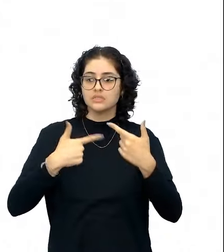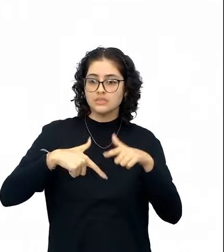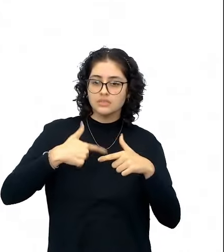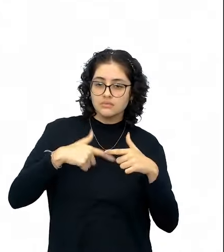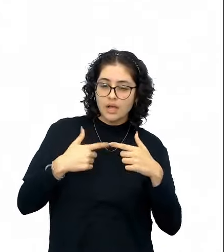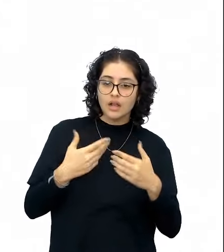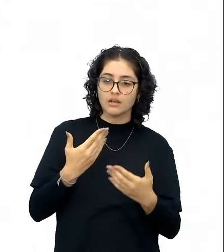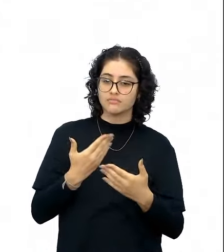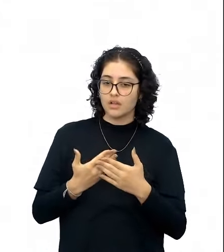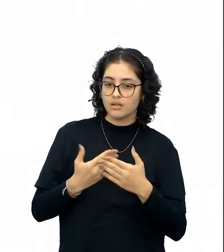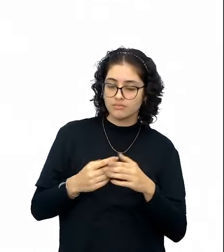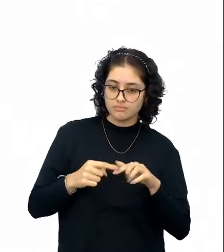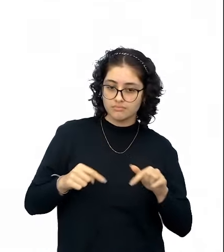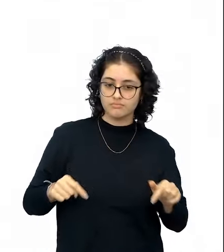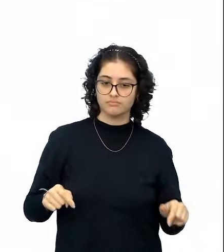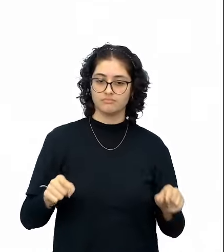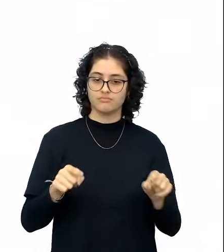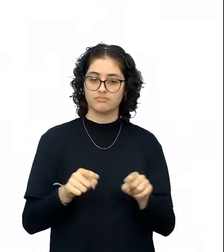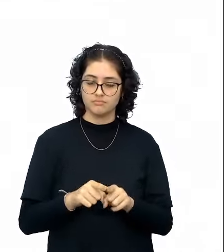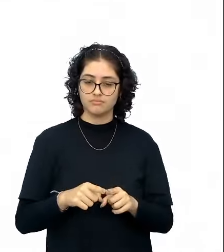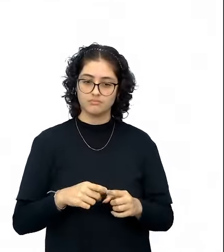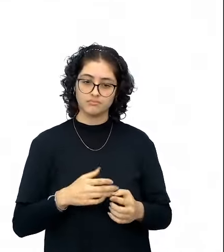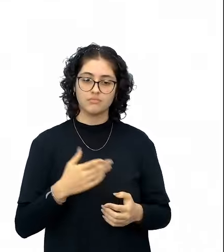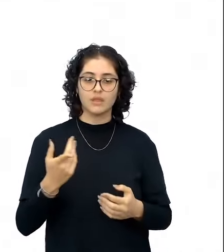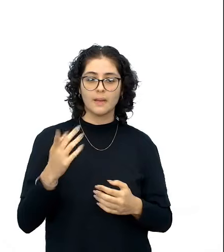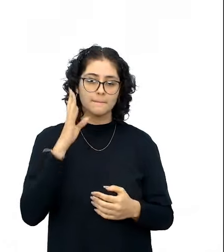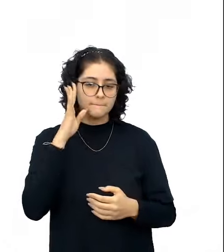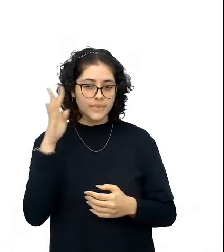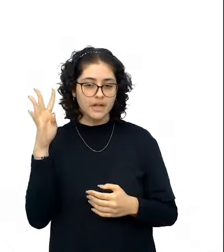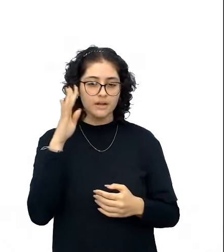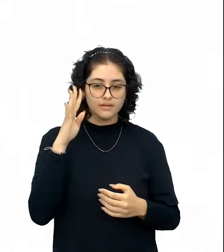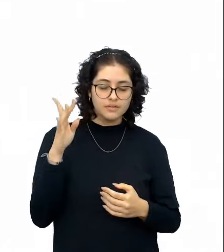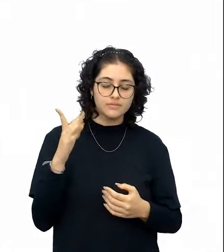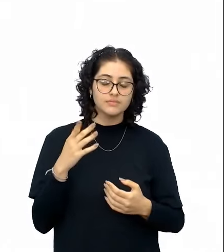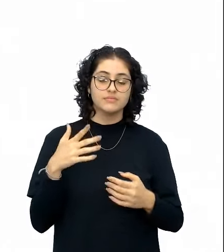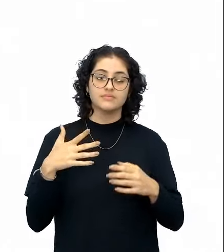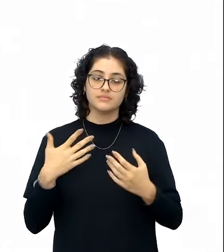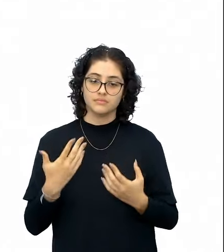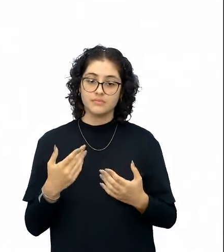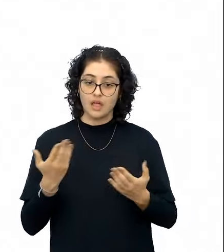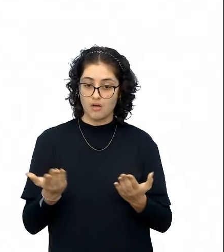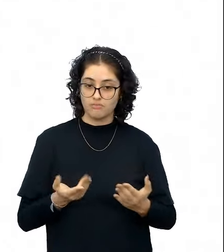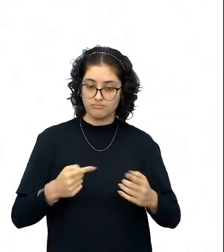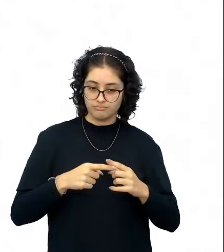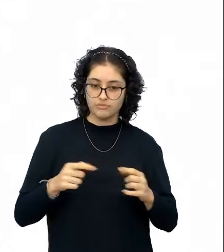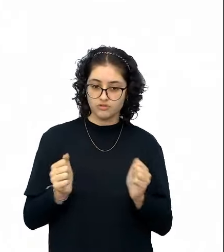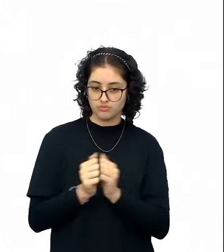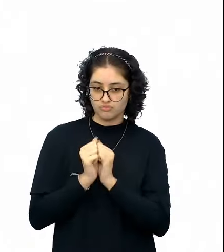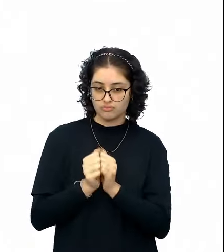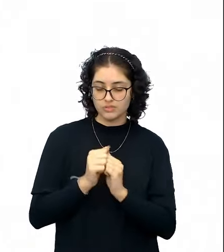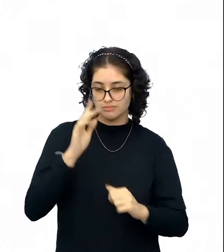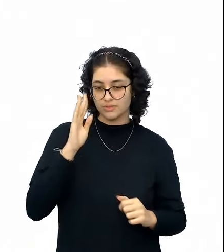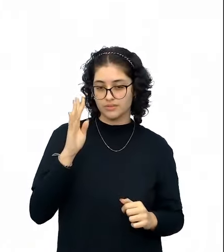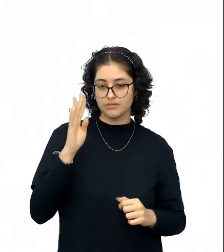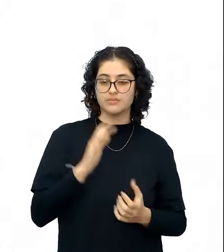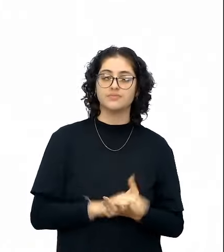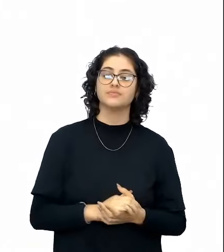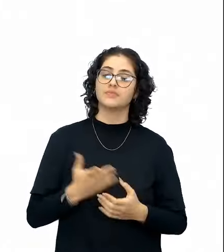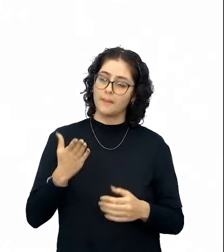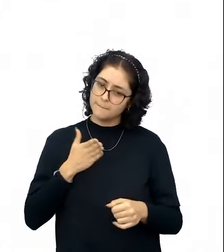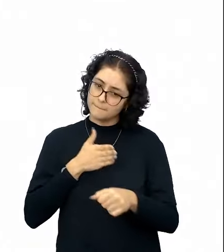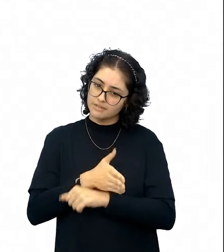esse material através da nossa reflexão, do nosso pensamento, do nosso momento de pensar juntos, né? Então, participe